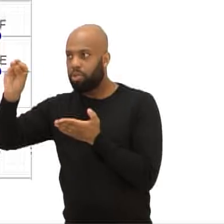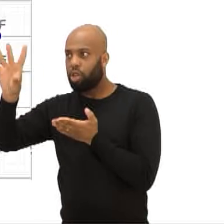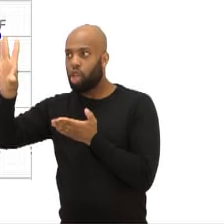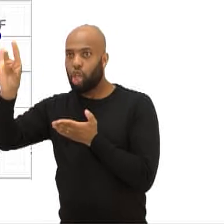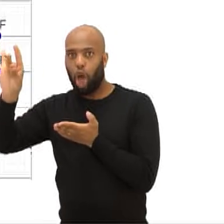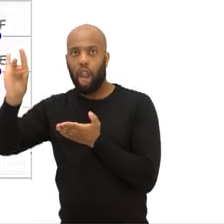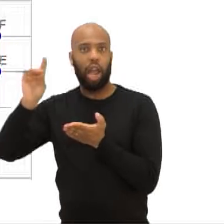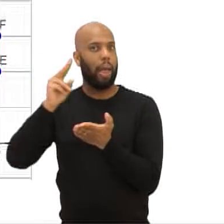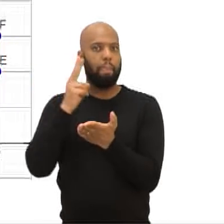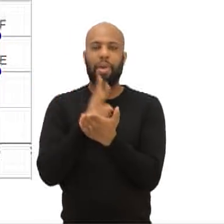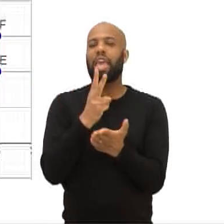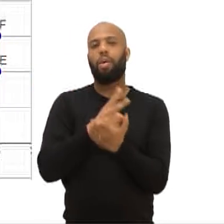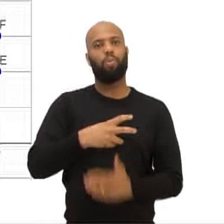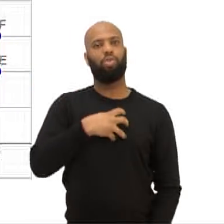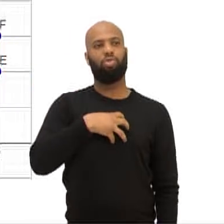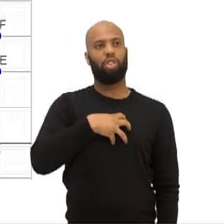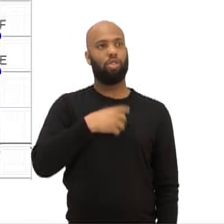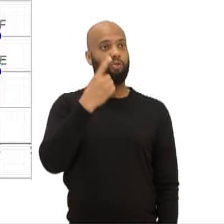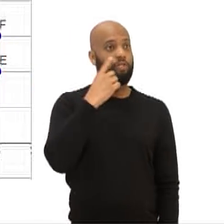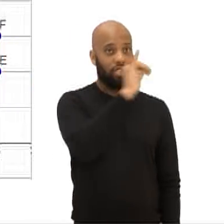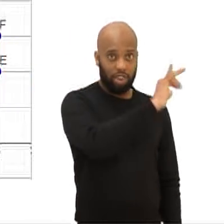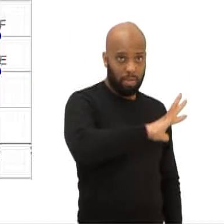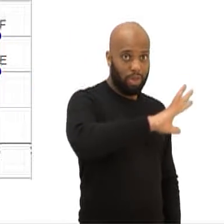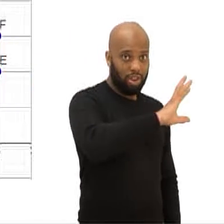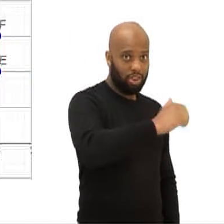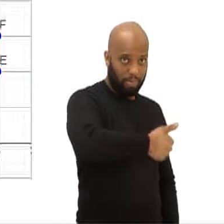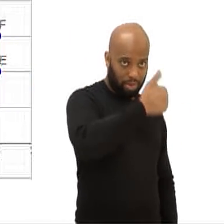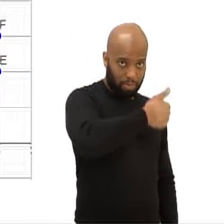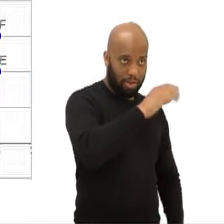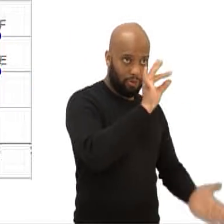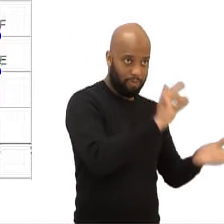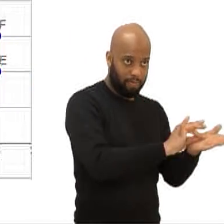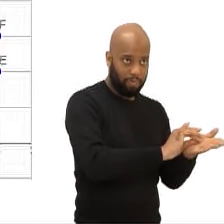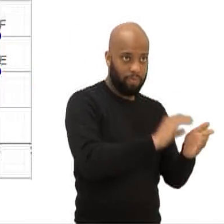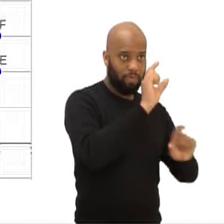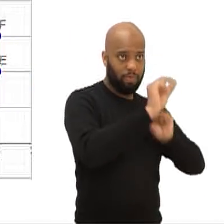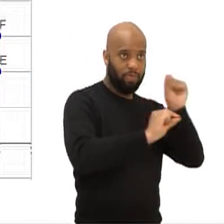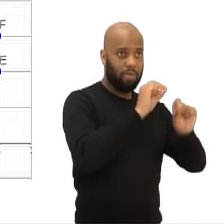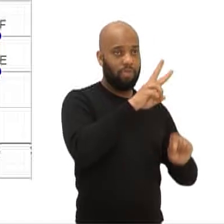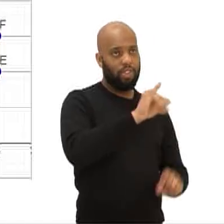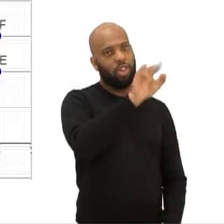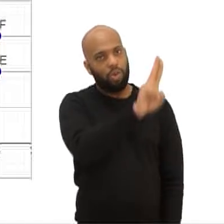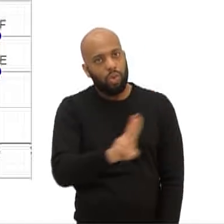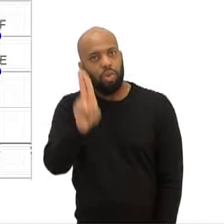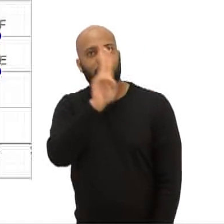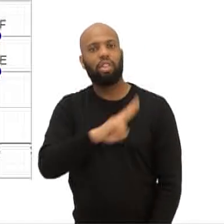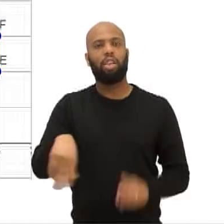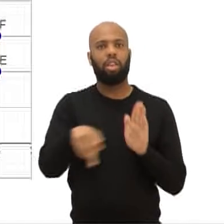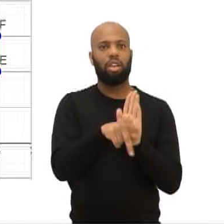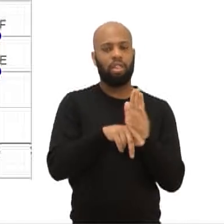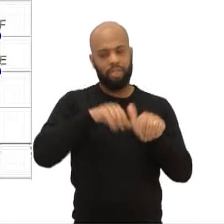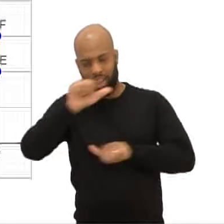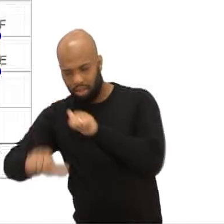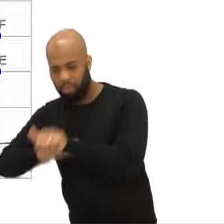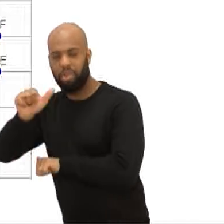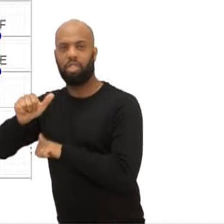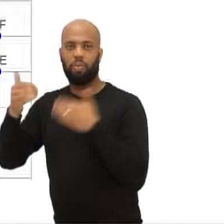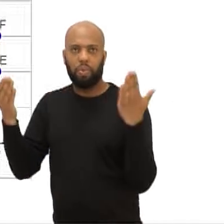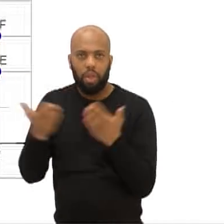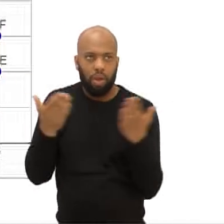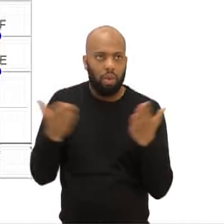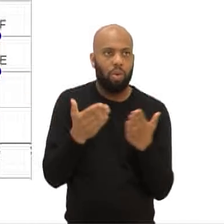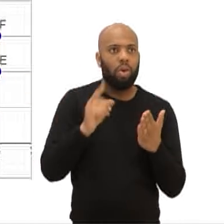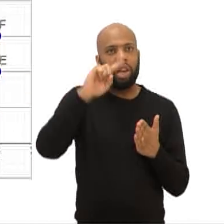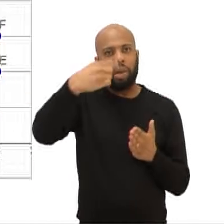distância. Então veja aqui, nós temos uma imagem, que é a imagem que vai ser utilizada para a transformação, e